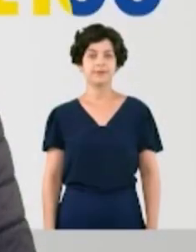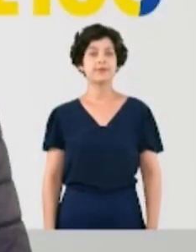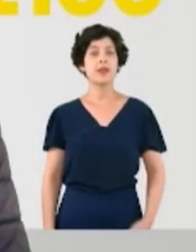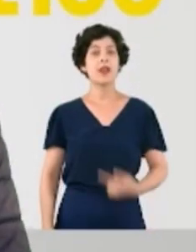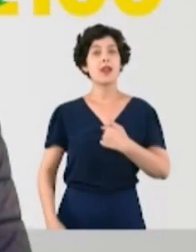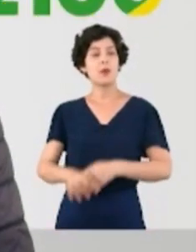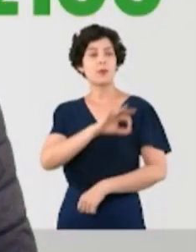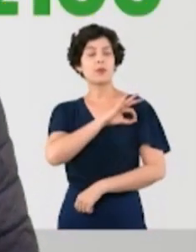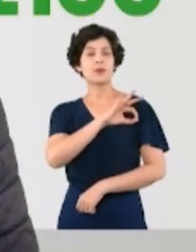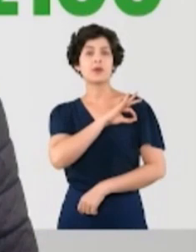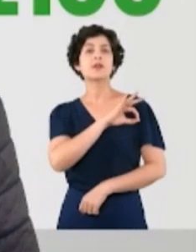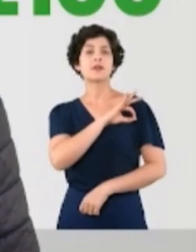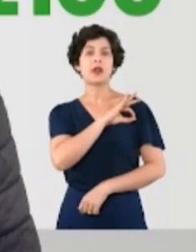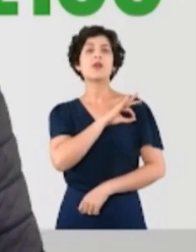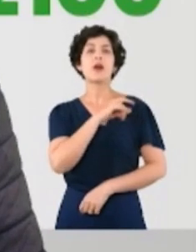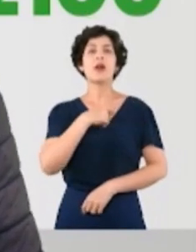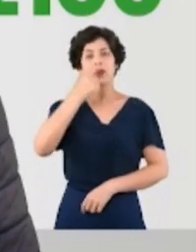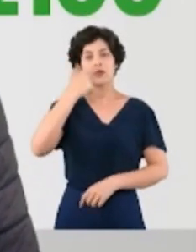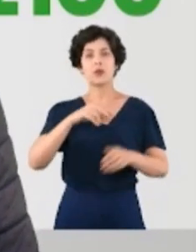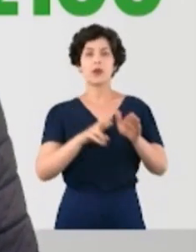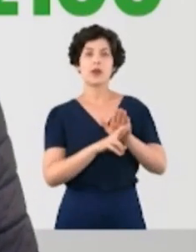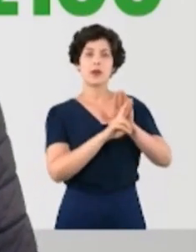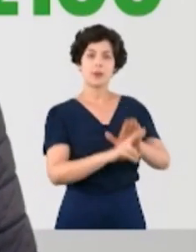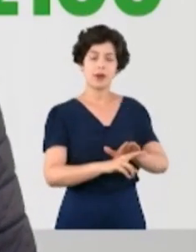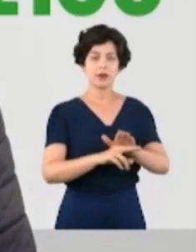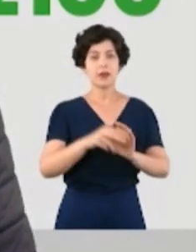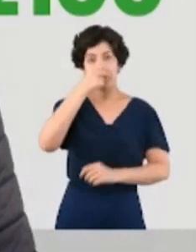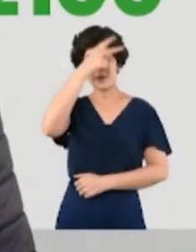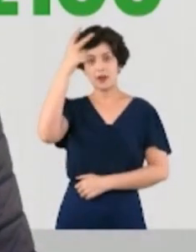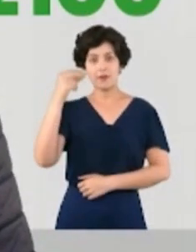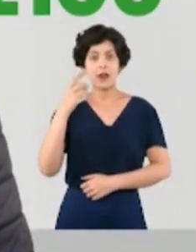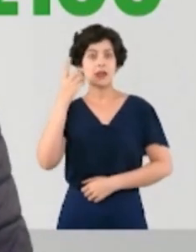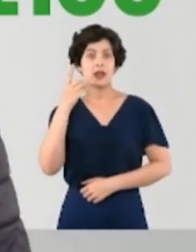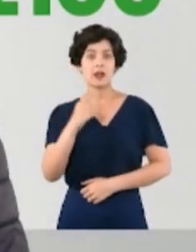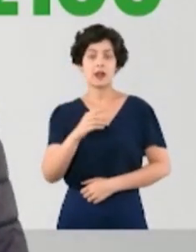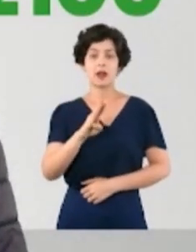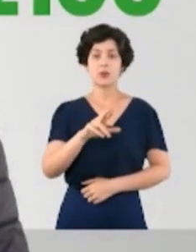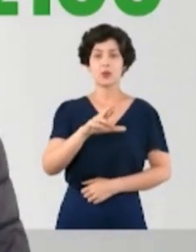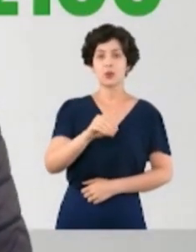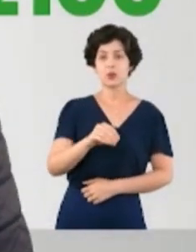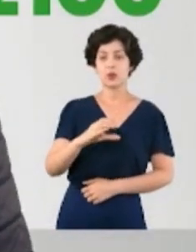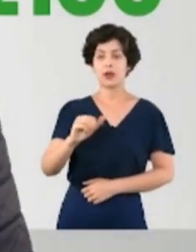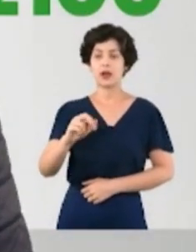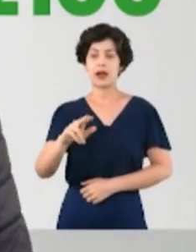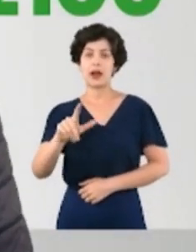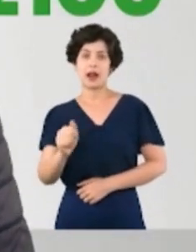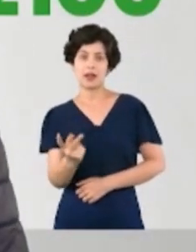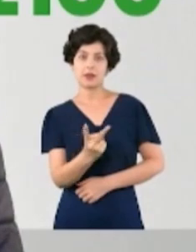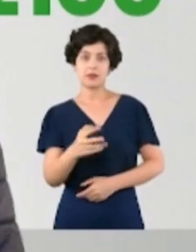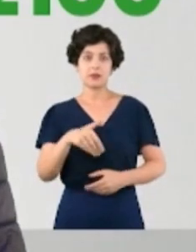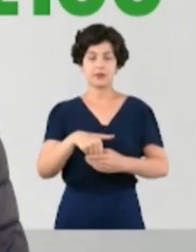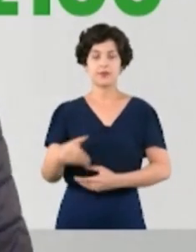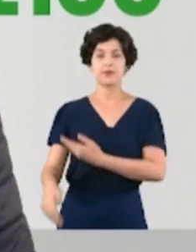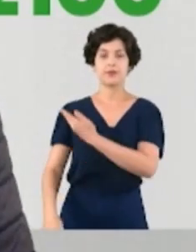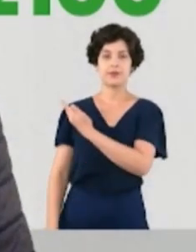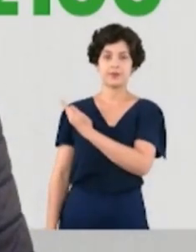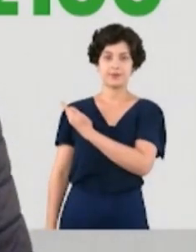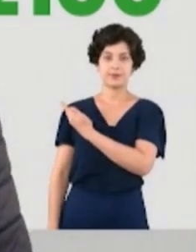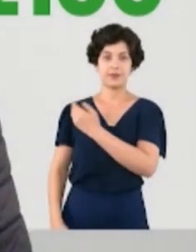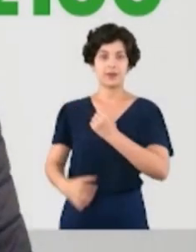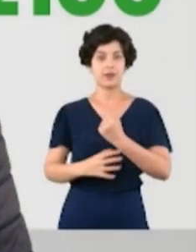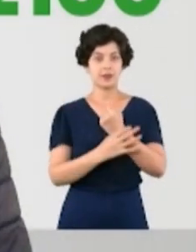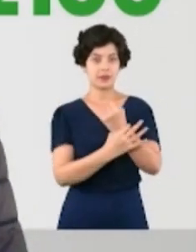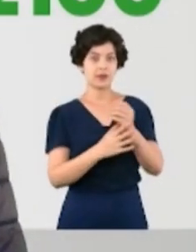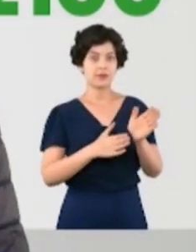Sou Neto Zambelli, policial civil, e sou representante municipal dos deputados Bruno e Carla Zambelli. Vote 2200